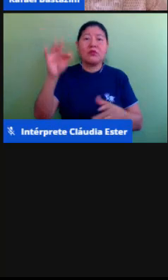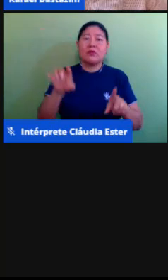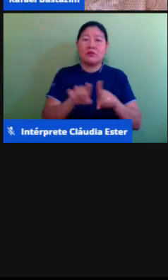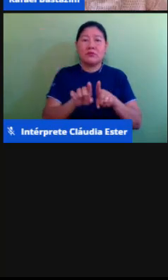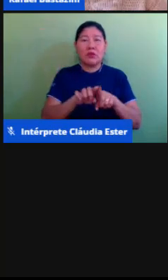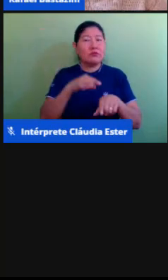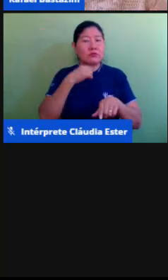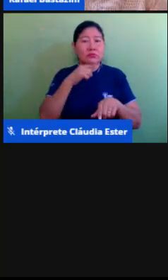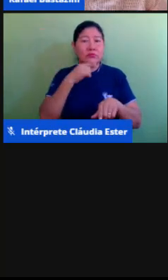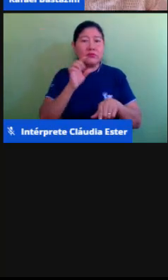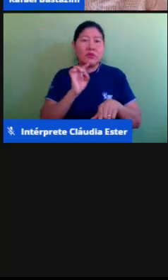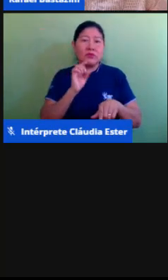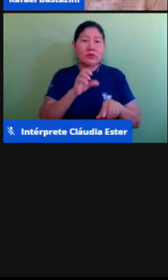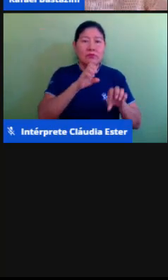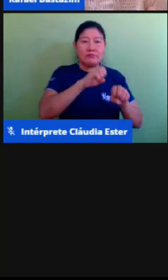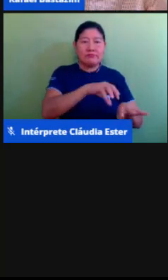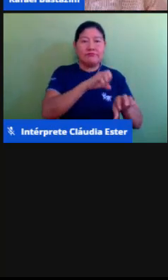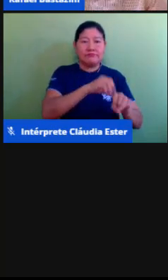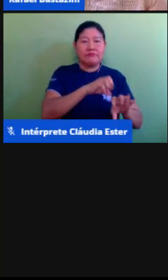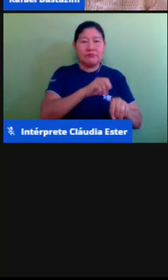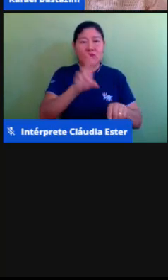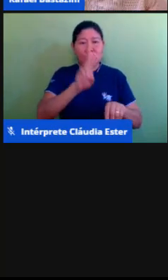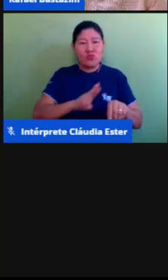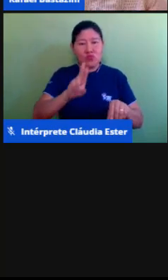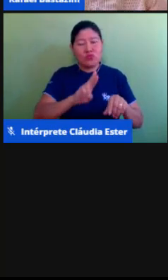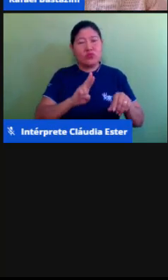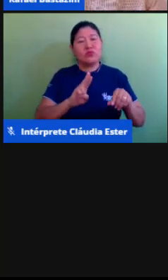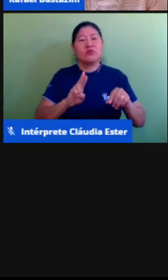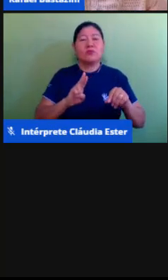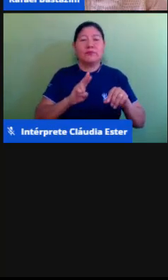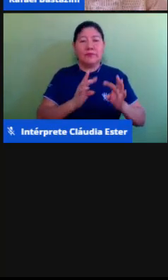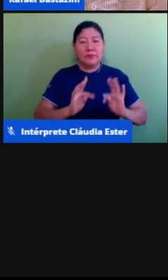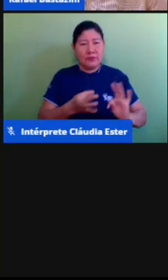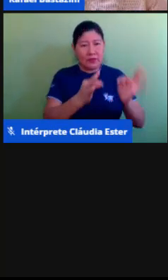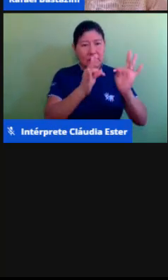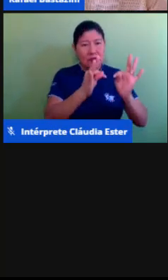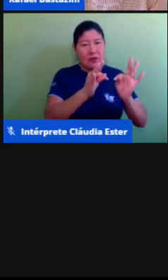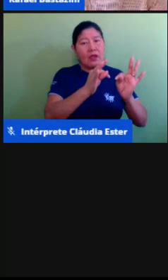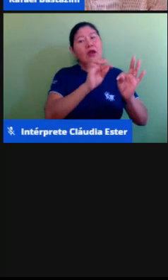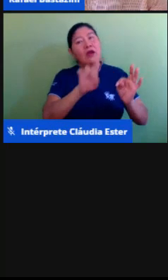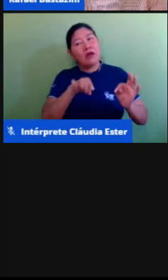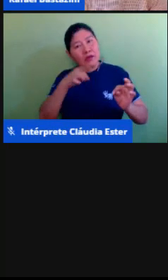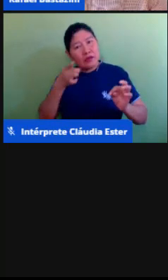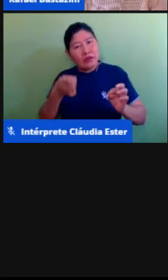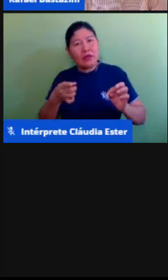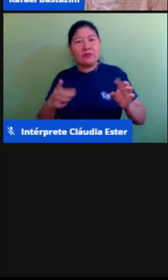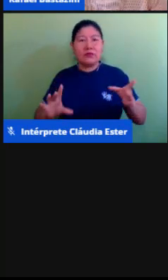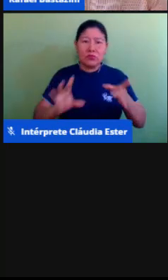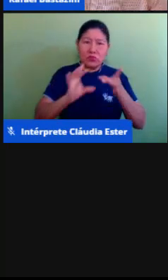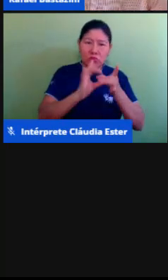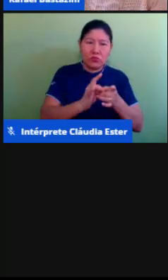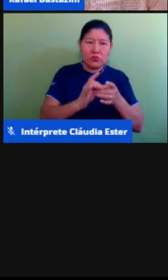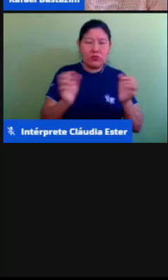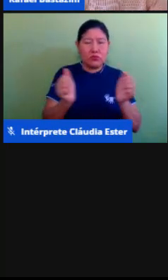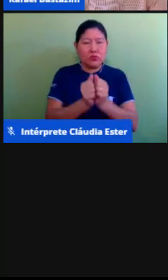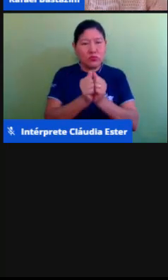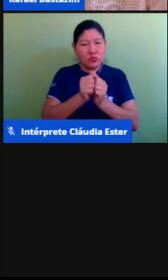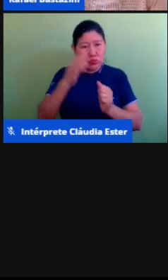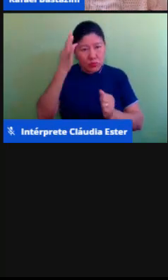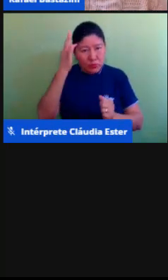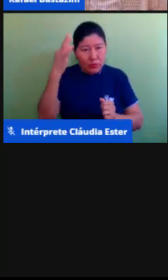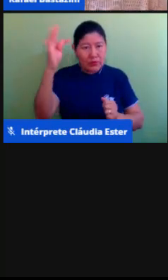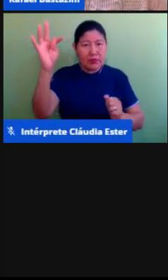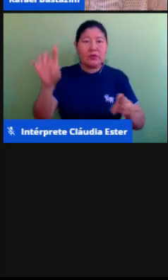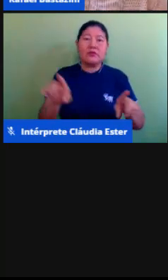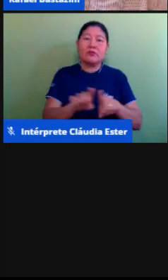avançar somente com o uso da tecnologia se a gente não dominar a teoria. Portanto, inicialmente na